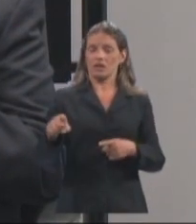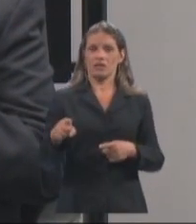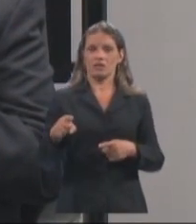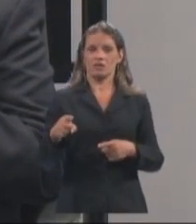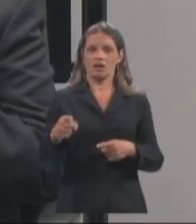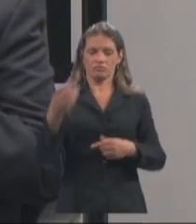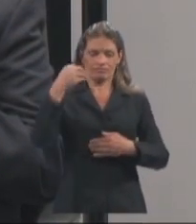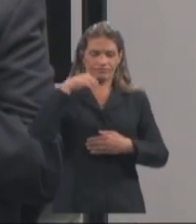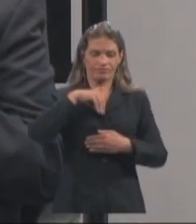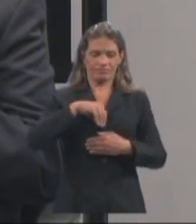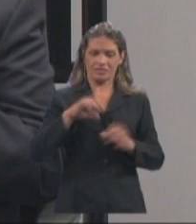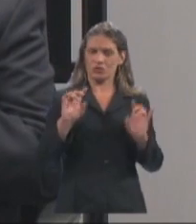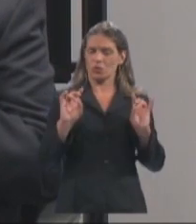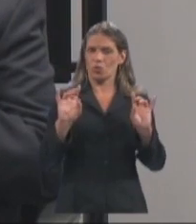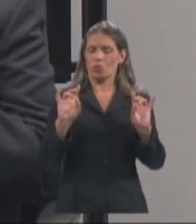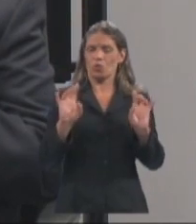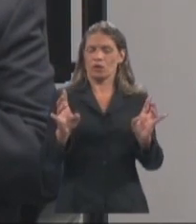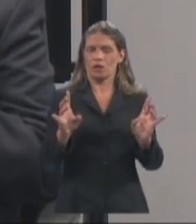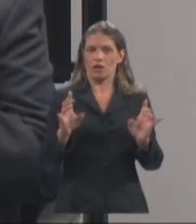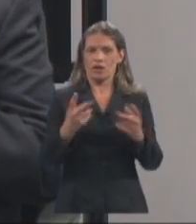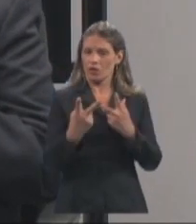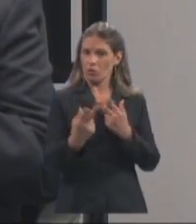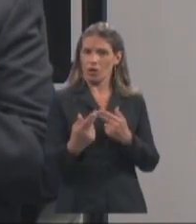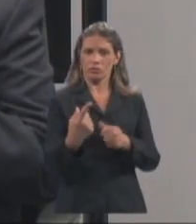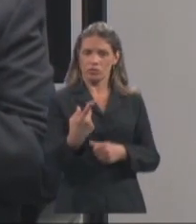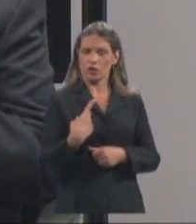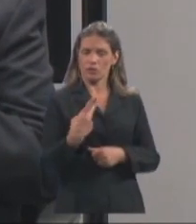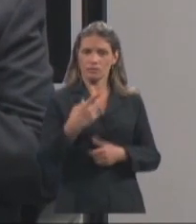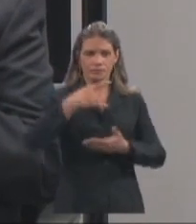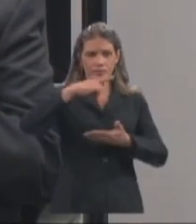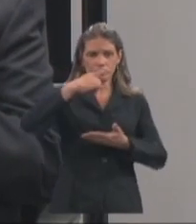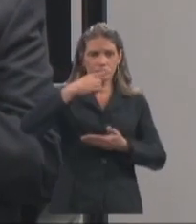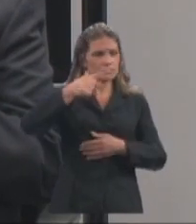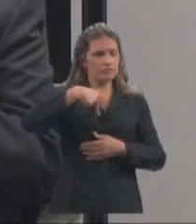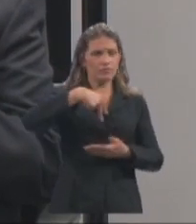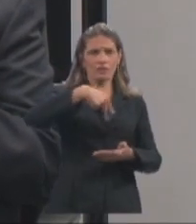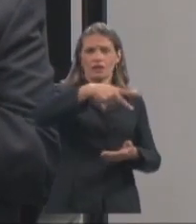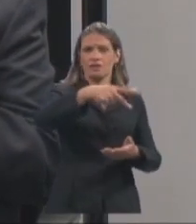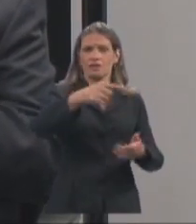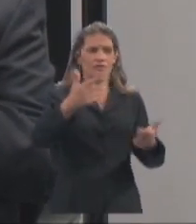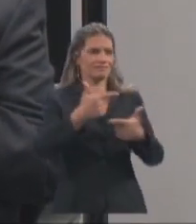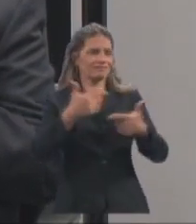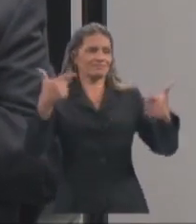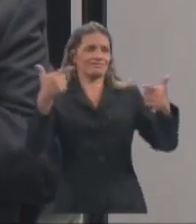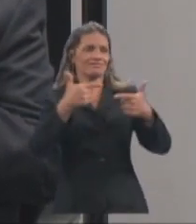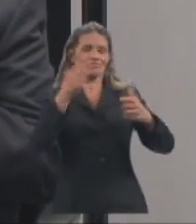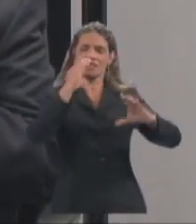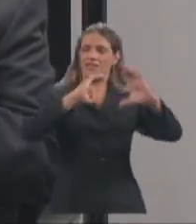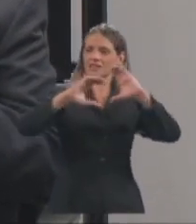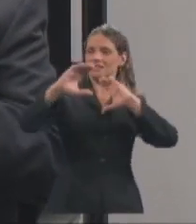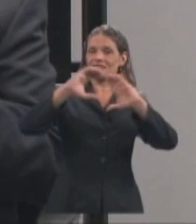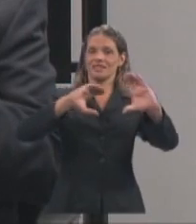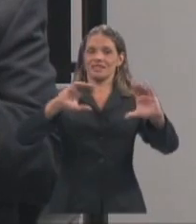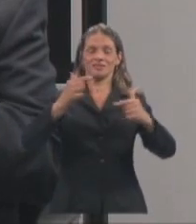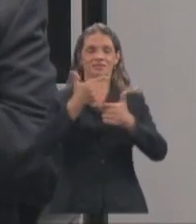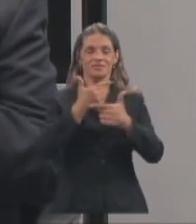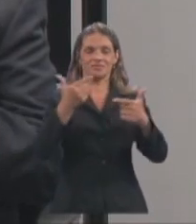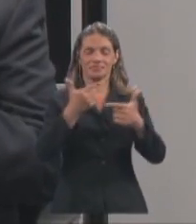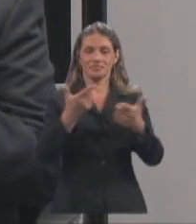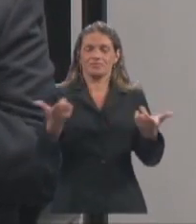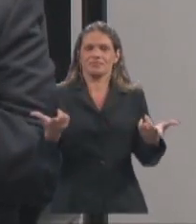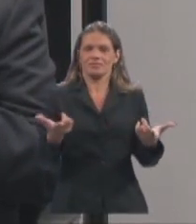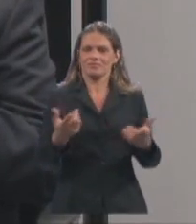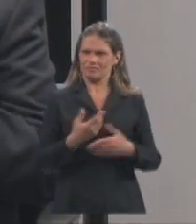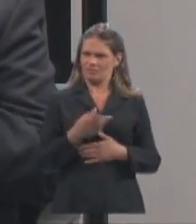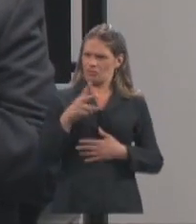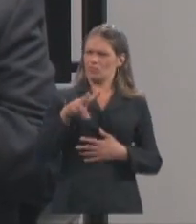tá intoxicado é o exemplo nosso nós vamos beber uma garrafa de Cachaça aqui nós vamos sair tudo Alegre vamos sair cantando aí o